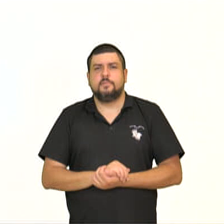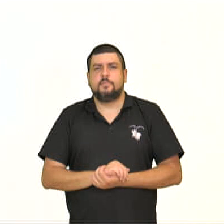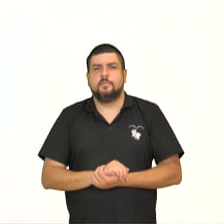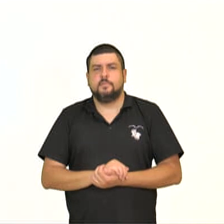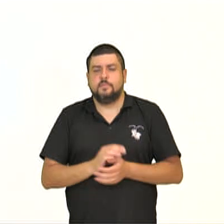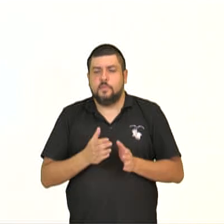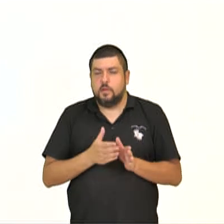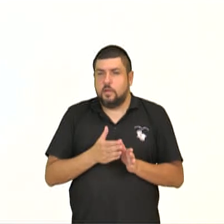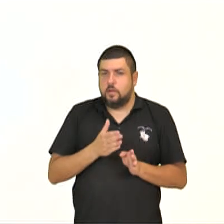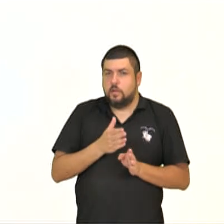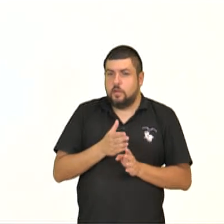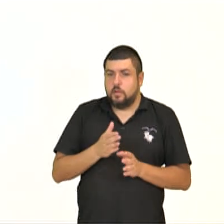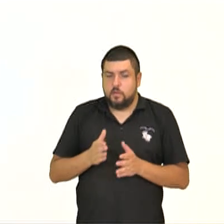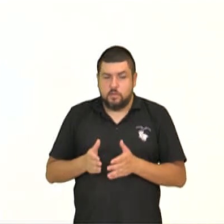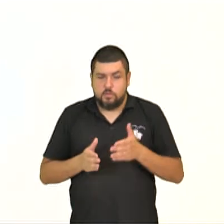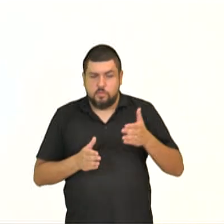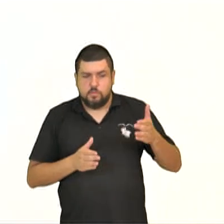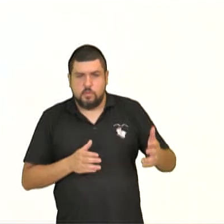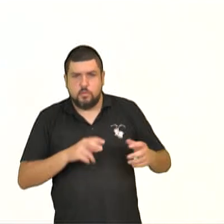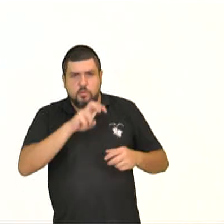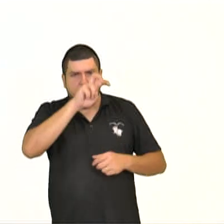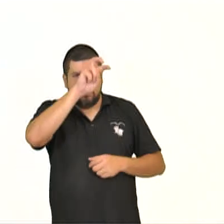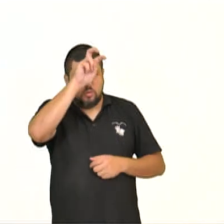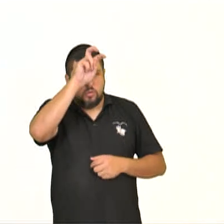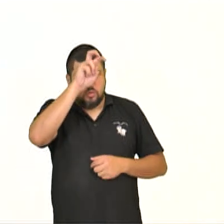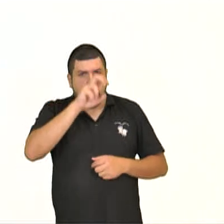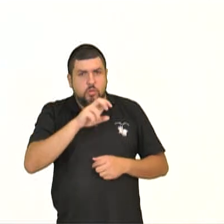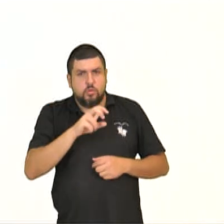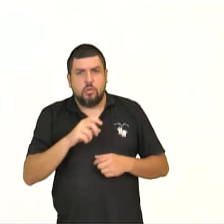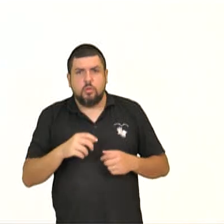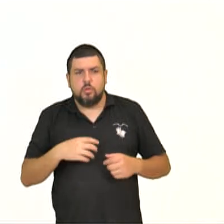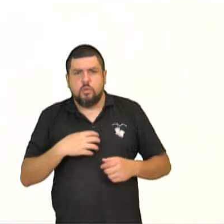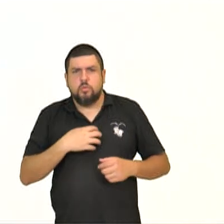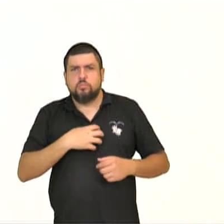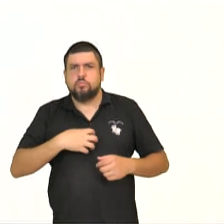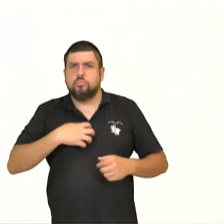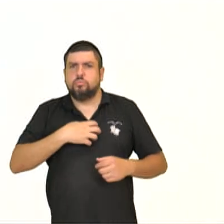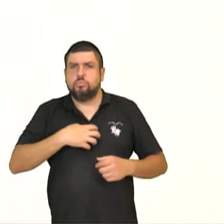poderoso império como o Egito trouxe um desafio e, ao mesmo tempo, a necessidade